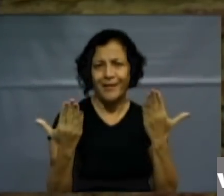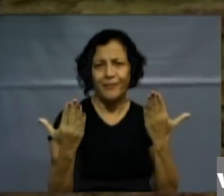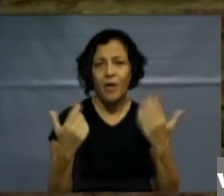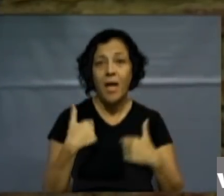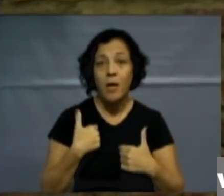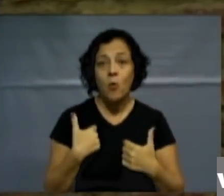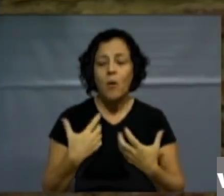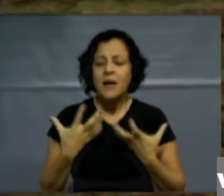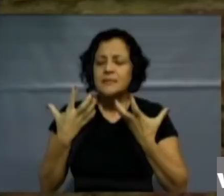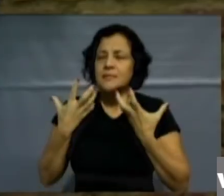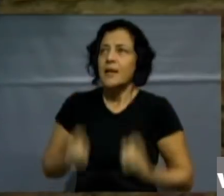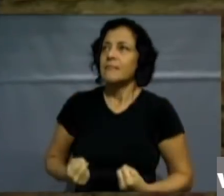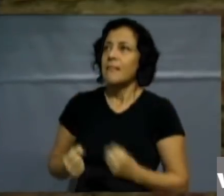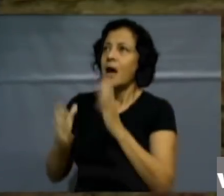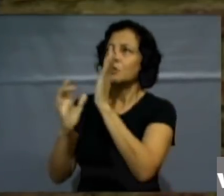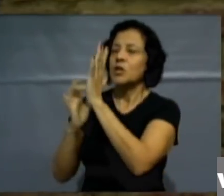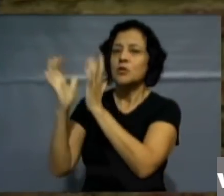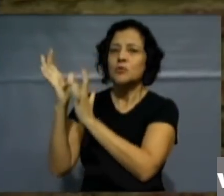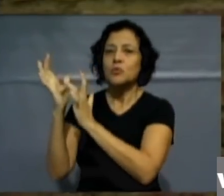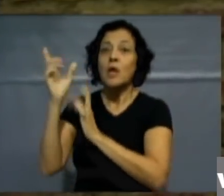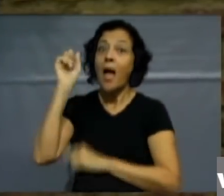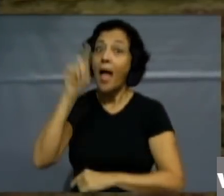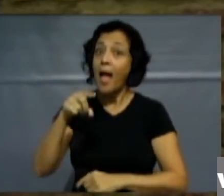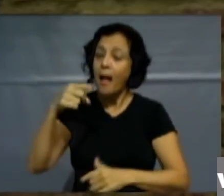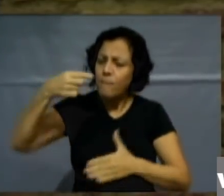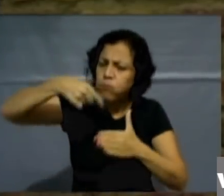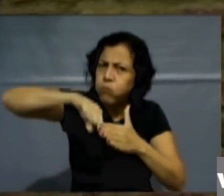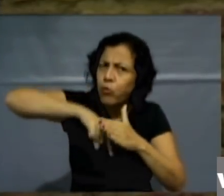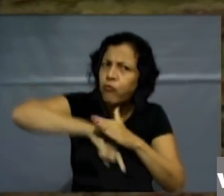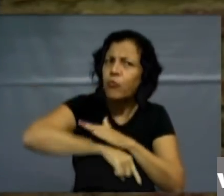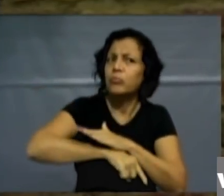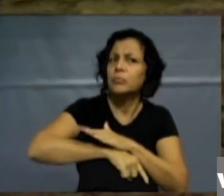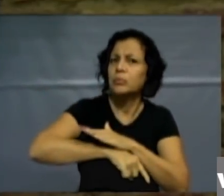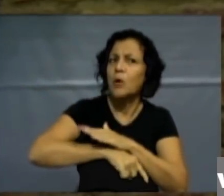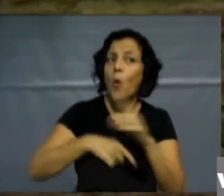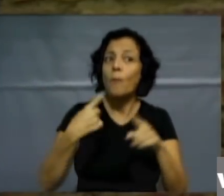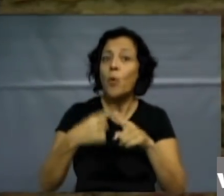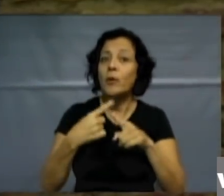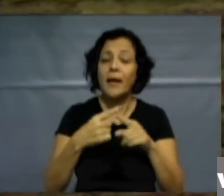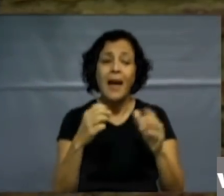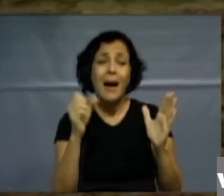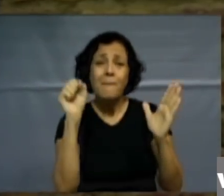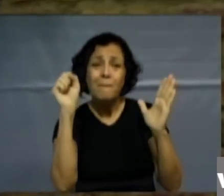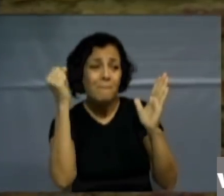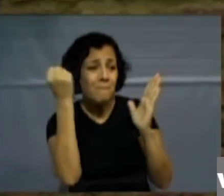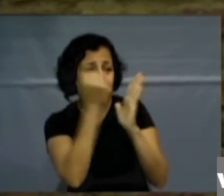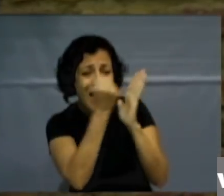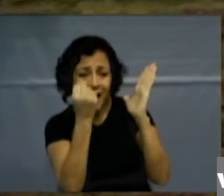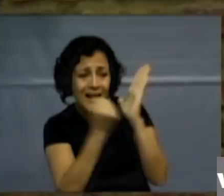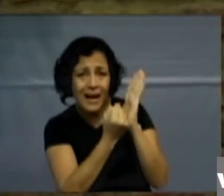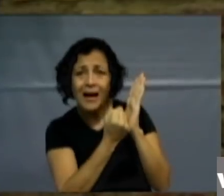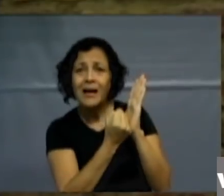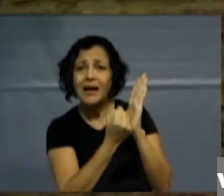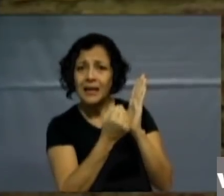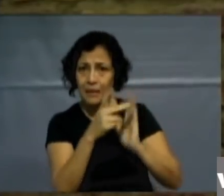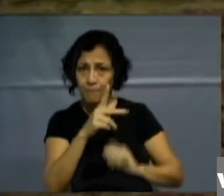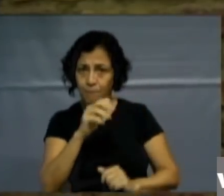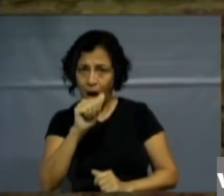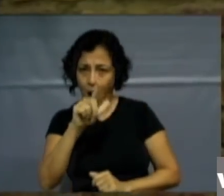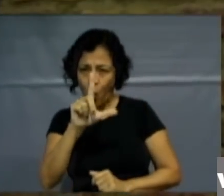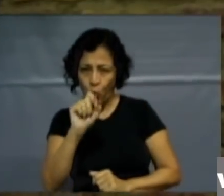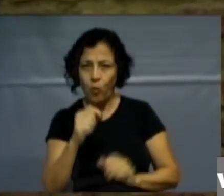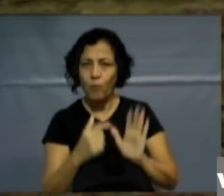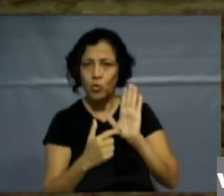Isso é muito profundo. E essas marcas que Paulo falava, é isso. É ter Jesus